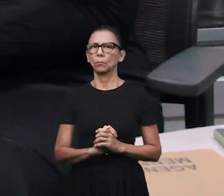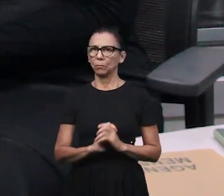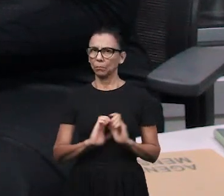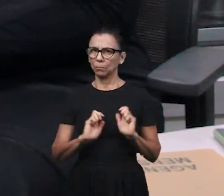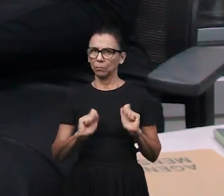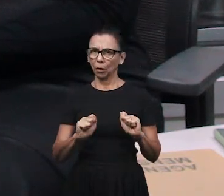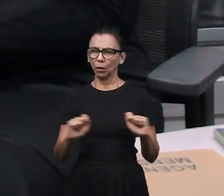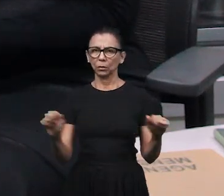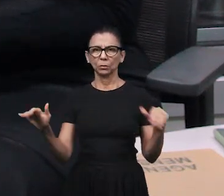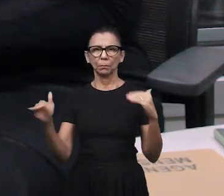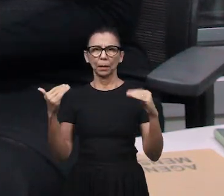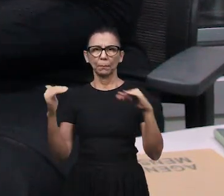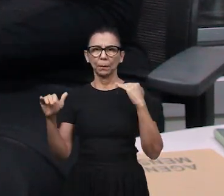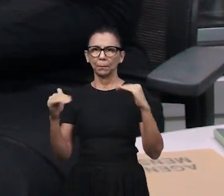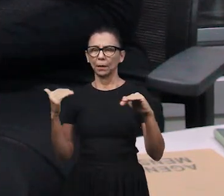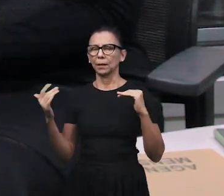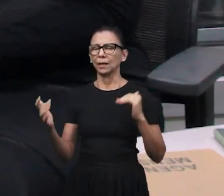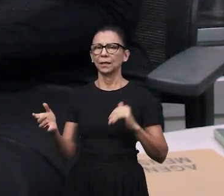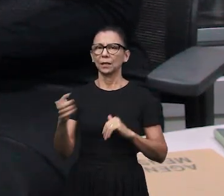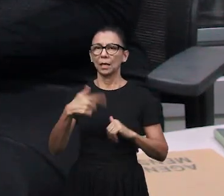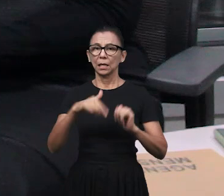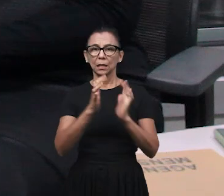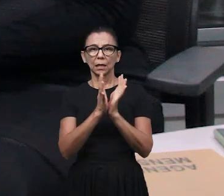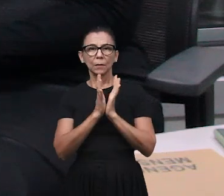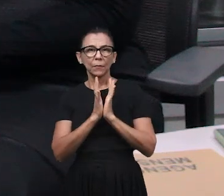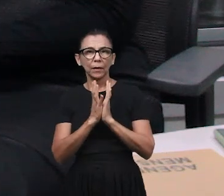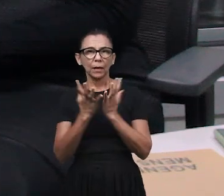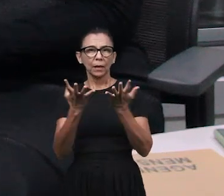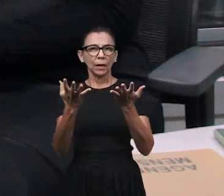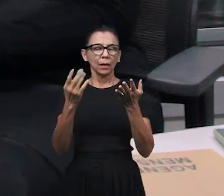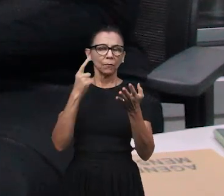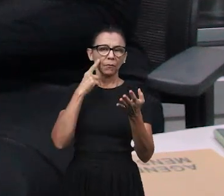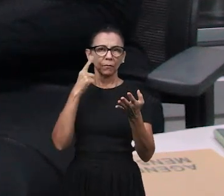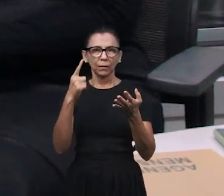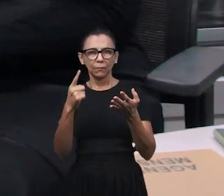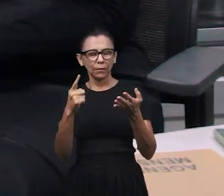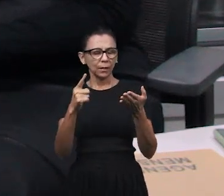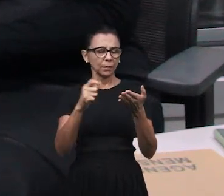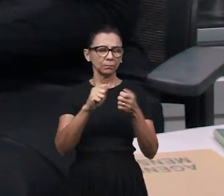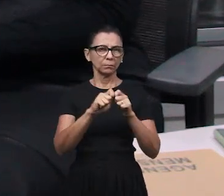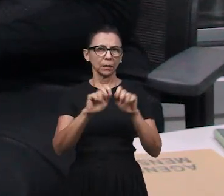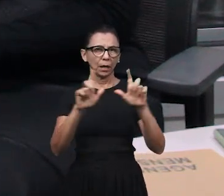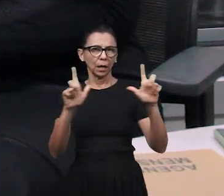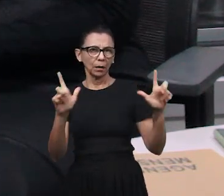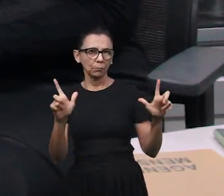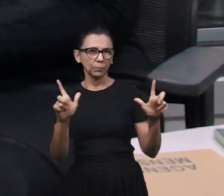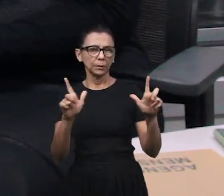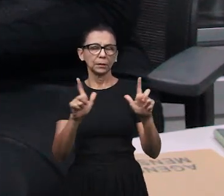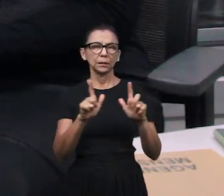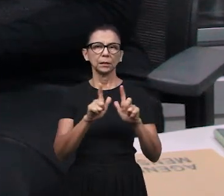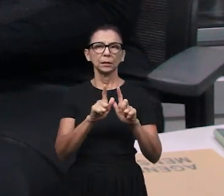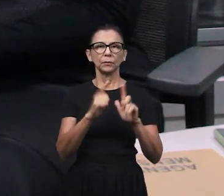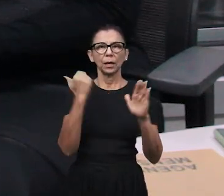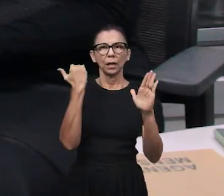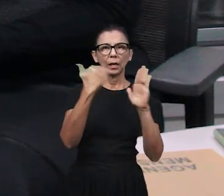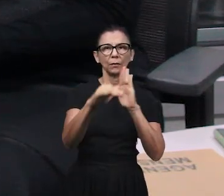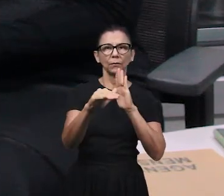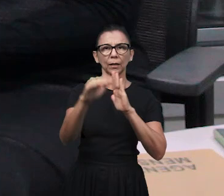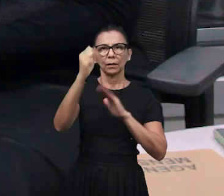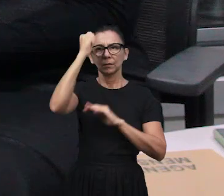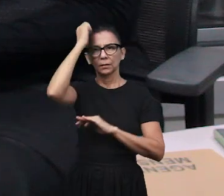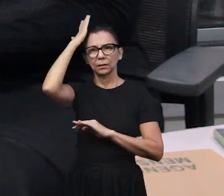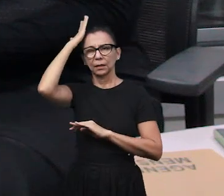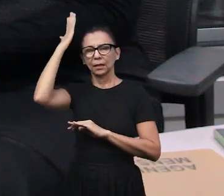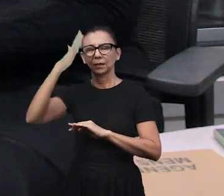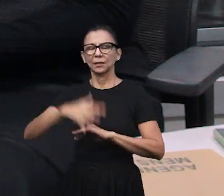@radiomanaim.com.br. Você também pode mandar, a nossa equipe vai receber, vai enviar para a Andréia e a Andréia vai então colocar no seu roteiro,